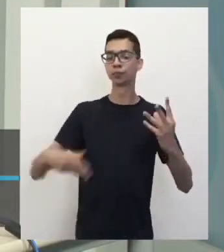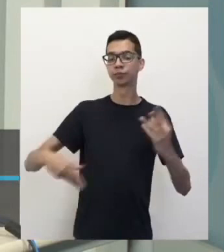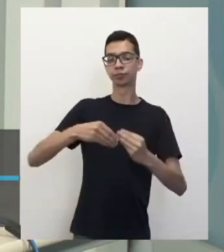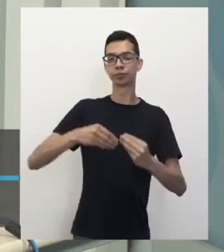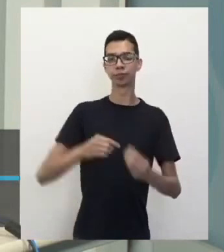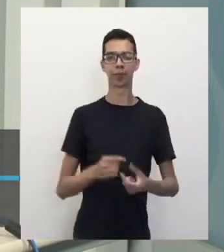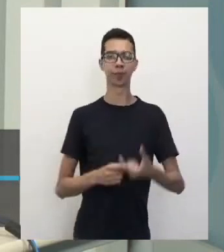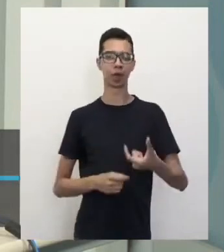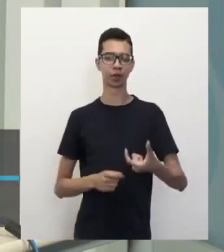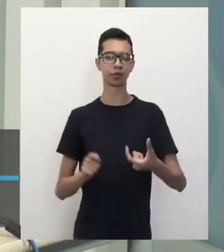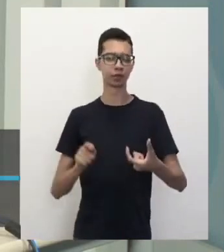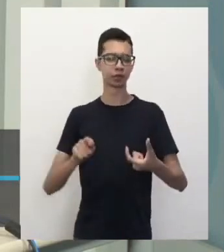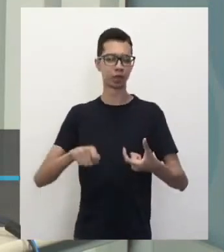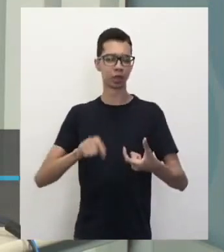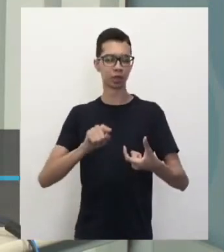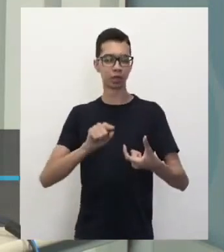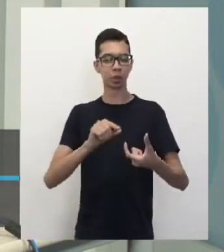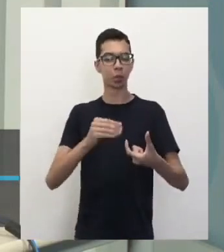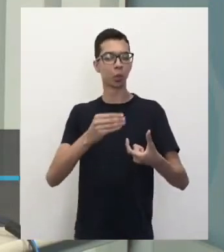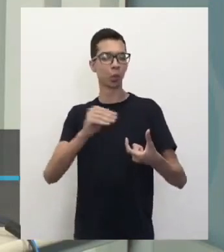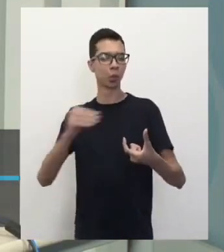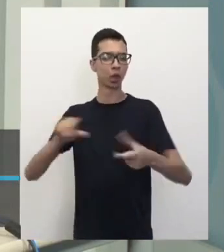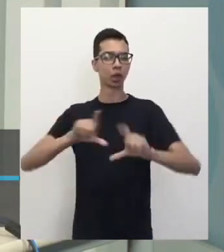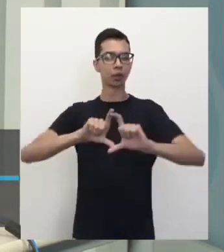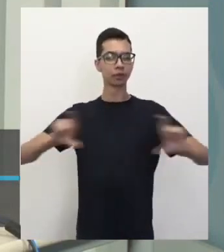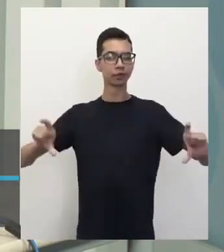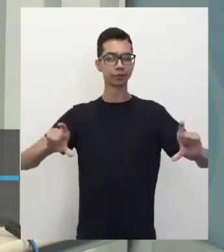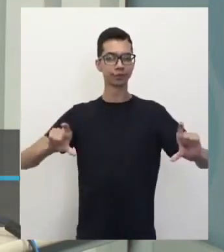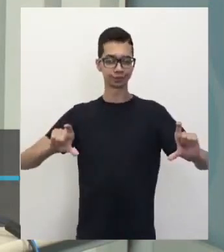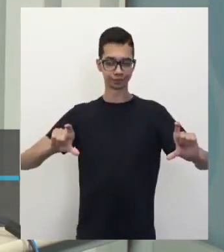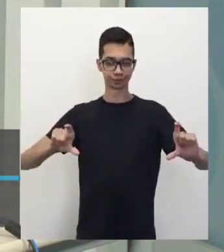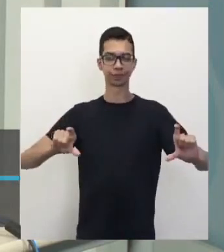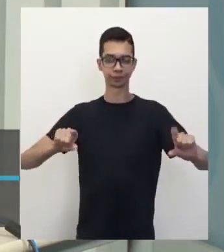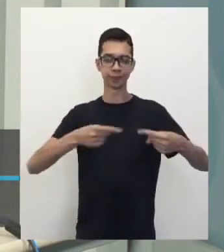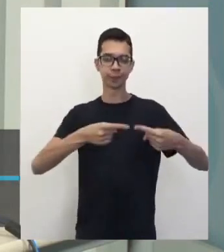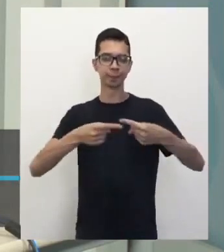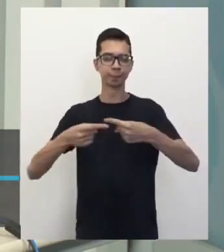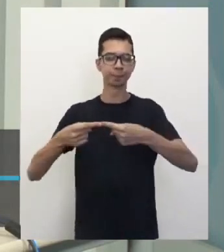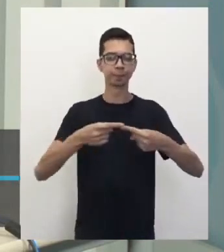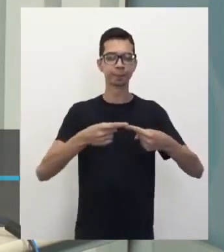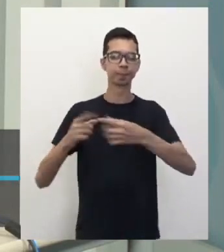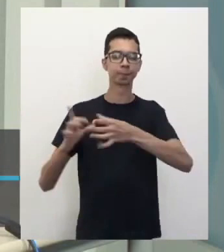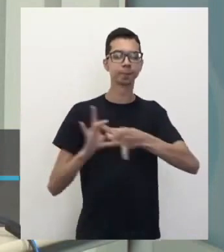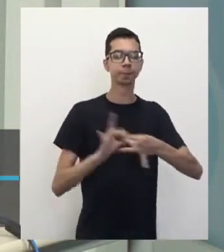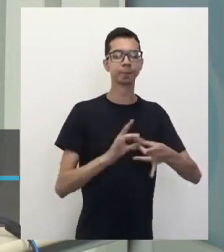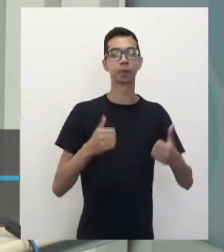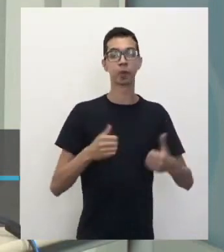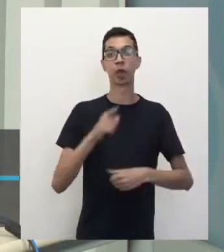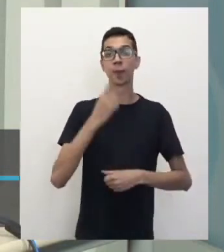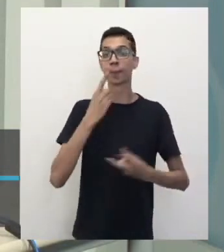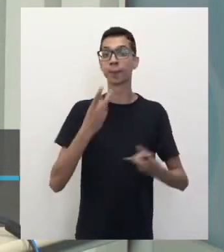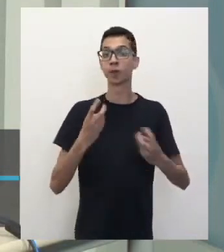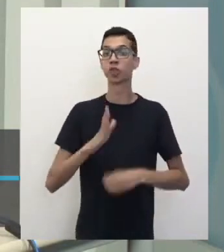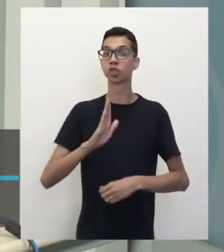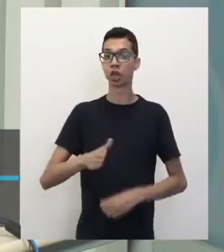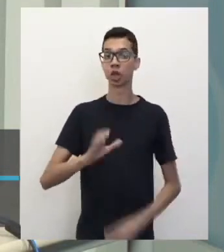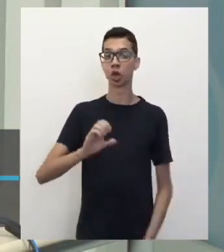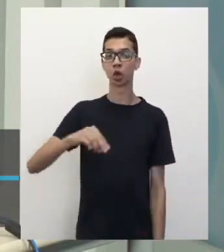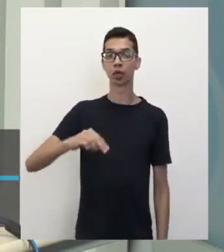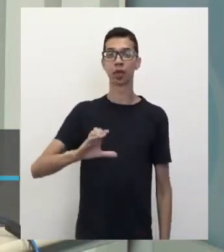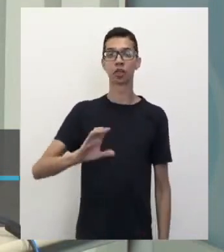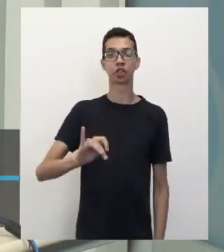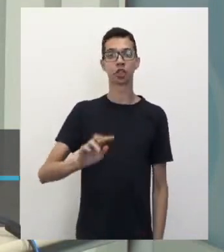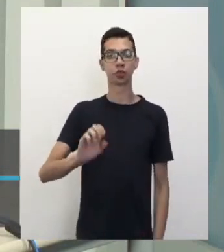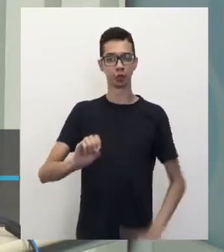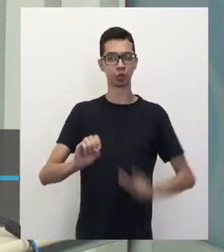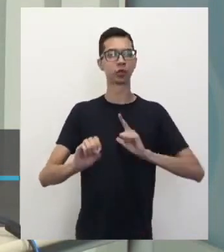para essas orações aí, para que ela estabeleça um sentido, para que ela tenha uma lógica. Nós já vimos aí que elas já têm um conectivo. Então, o conectivo, de